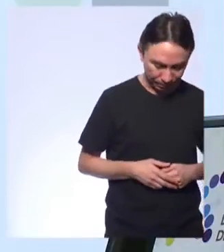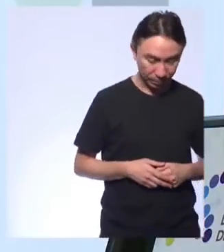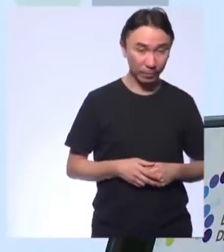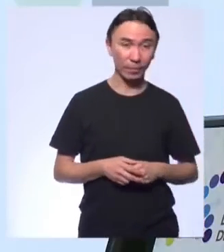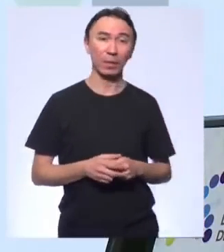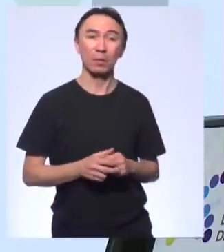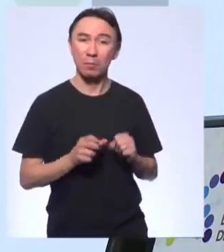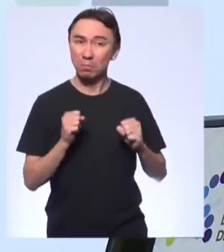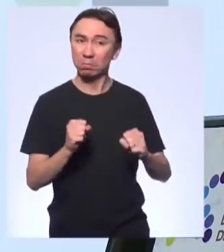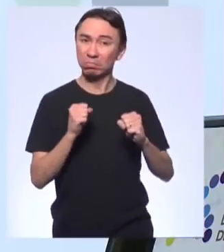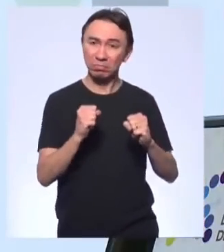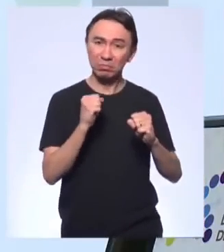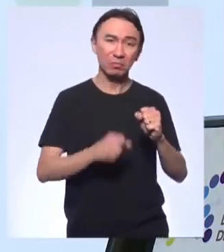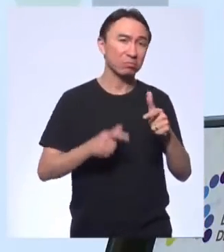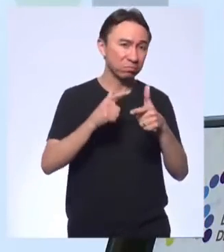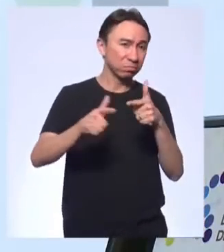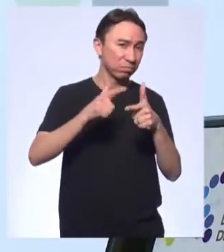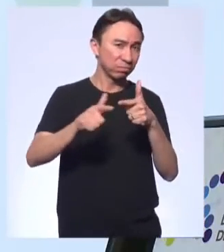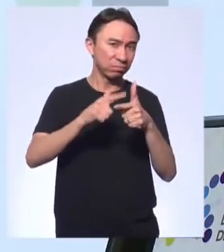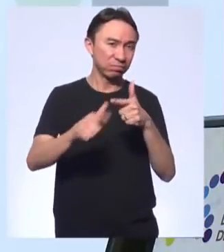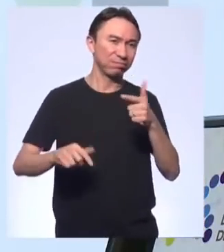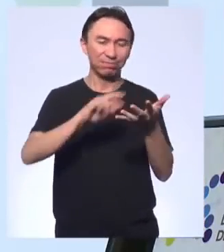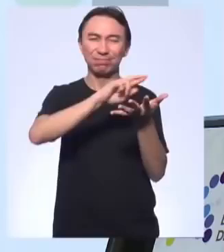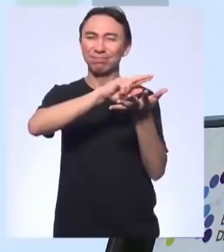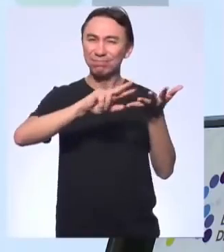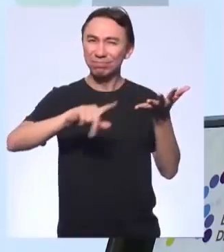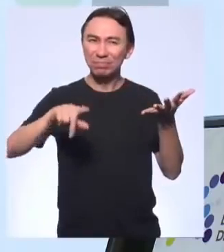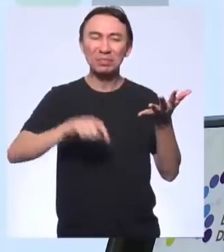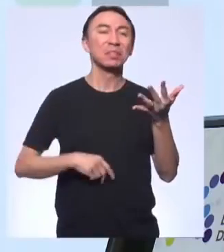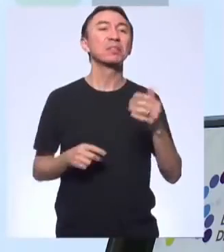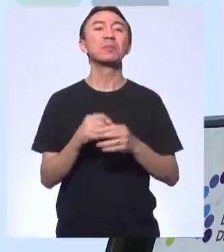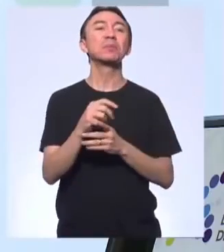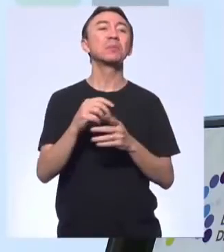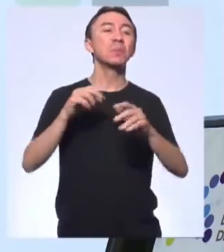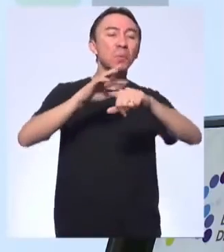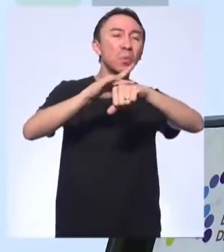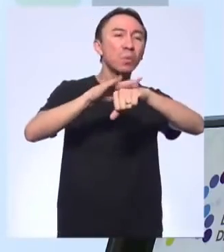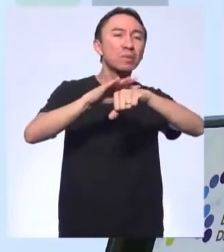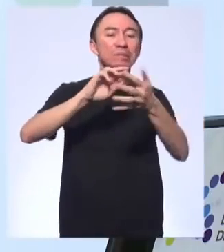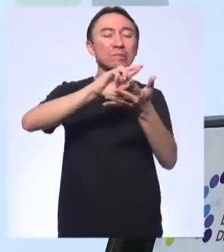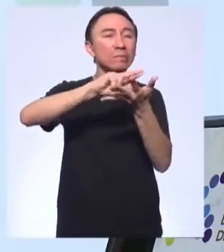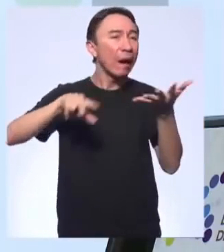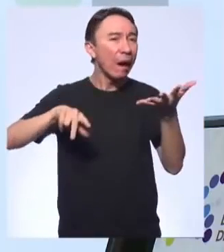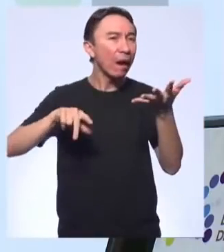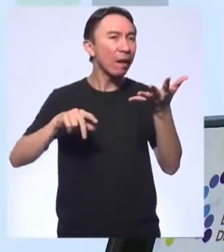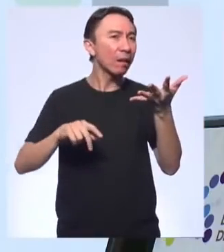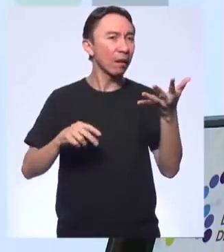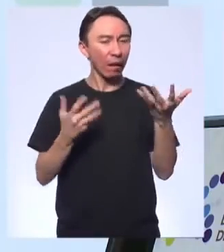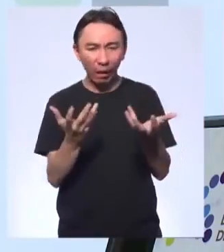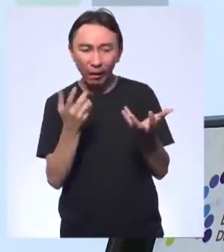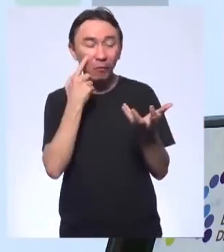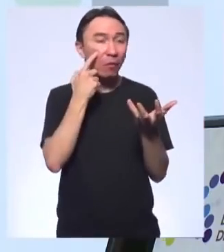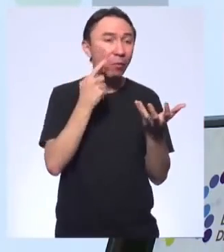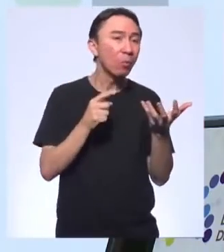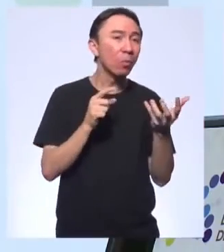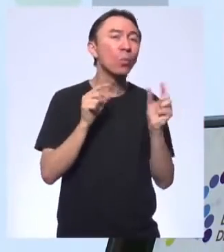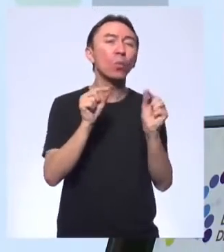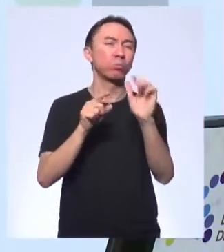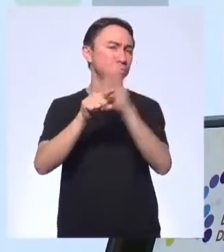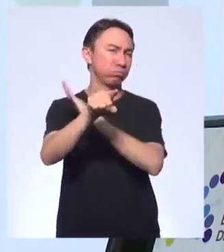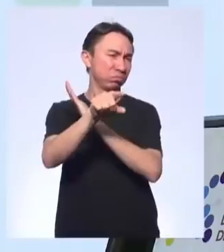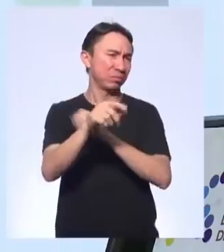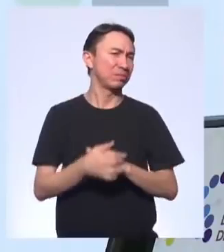Então, dentre todas essas doenças aí que a gente viu, eu queria saber de vocês o seguinte: vocês